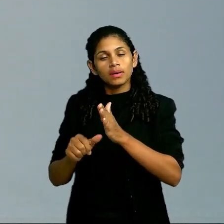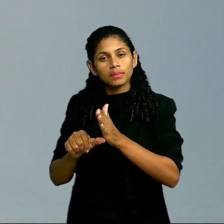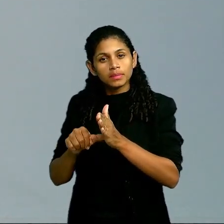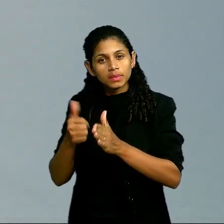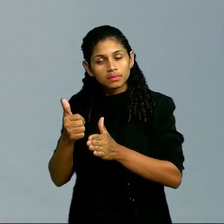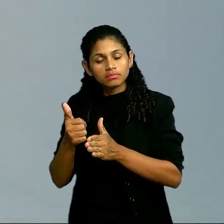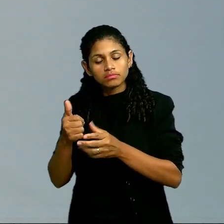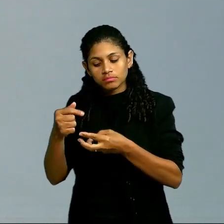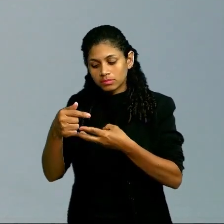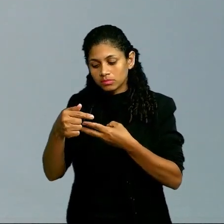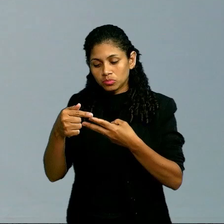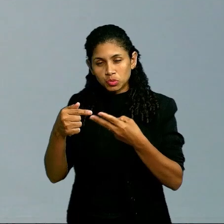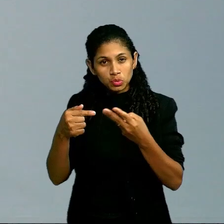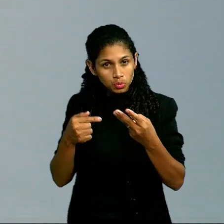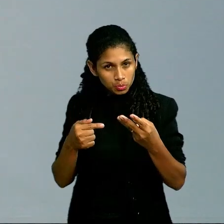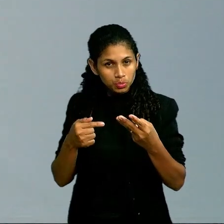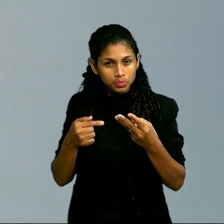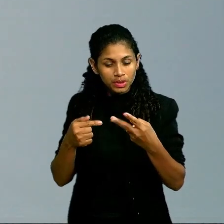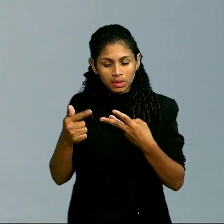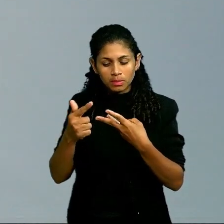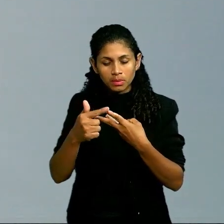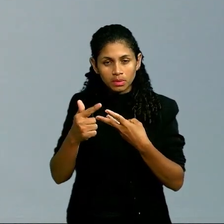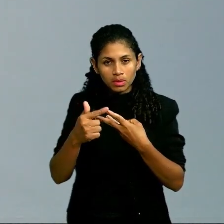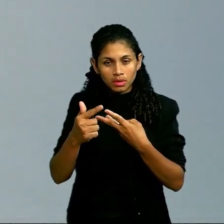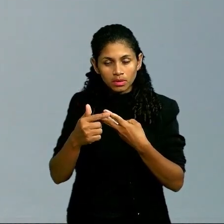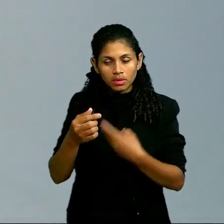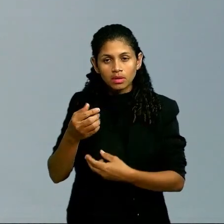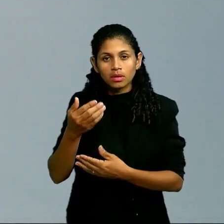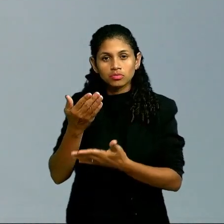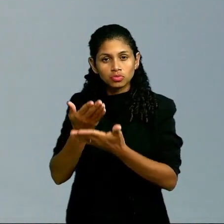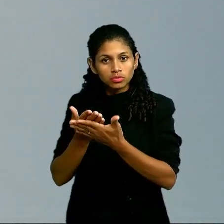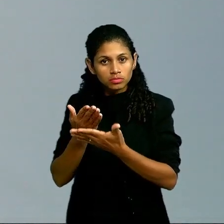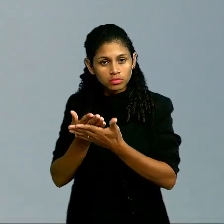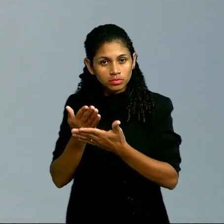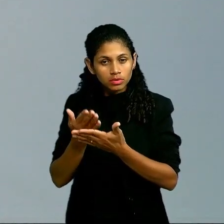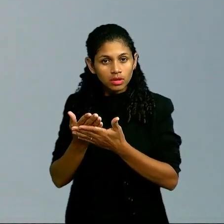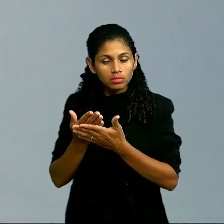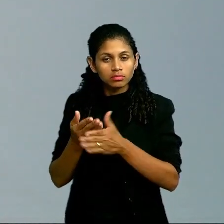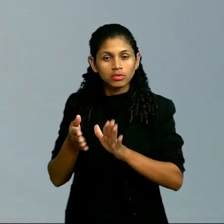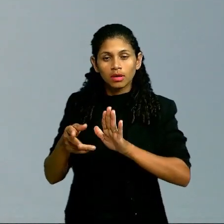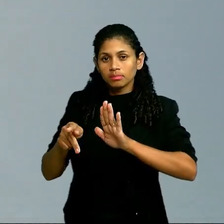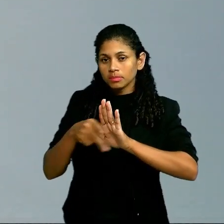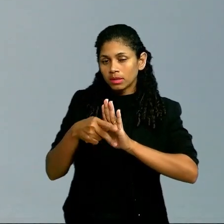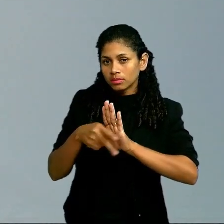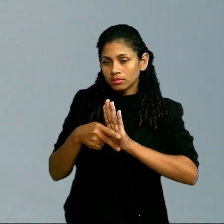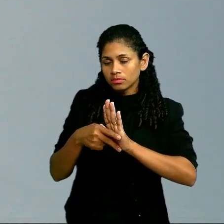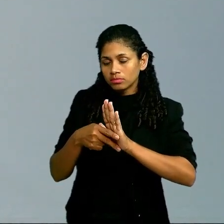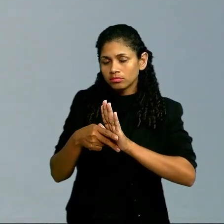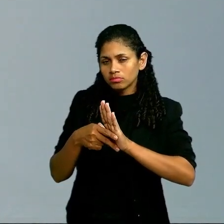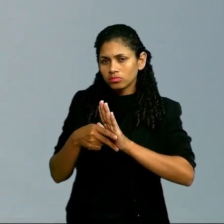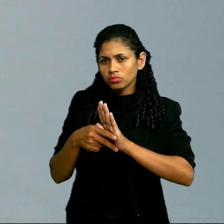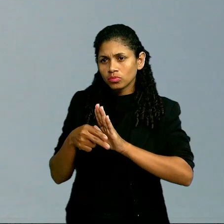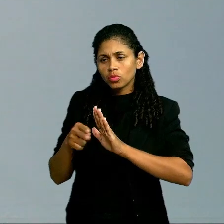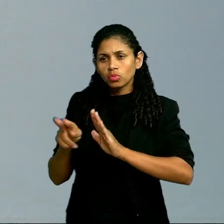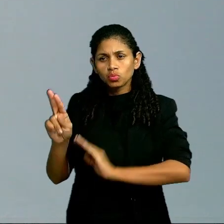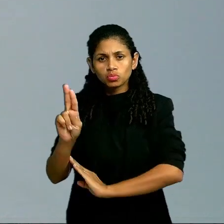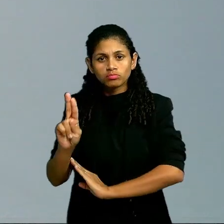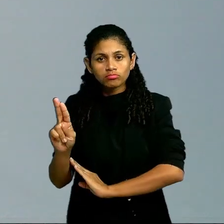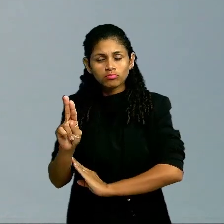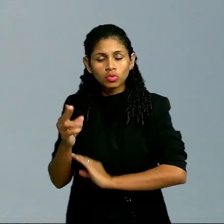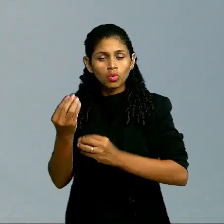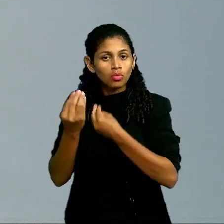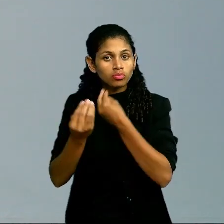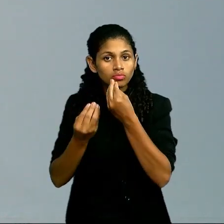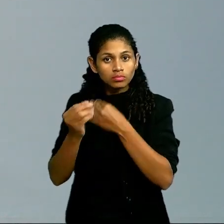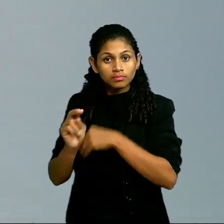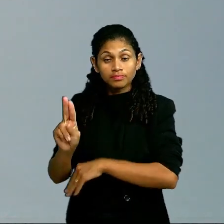gente falou muito das propriedades, para o que serve e como usá-las. Na segunda